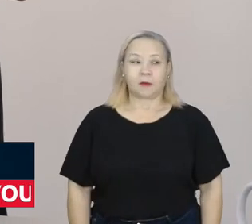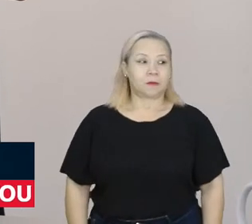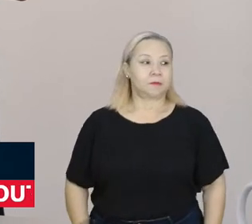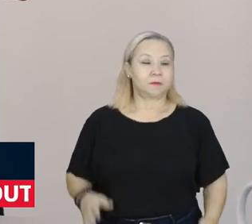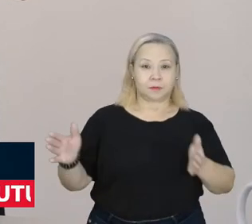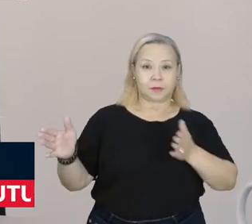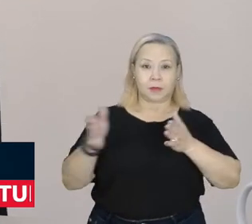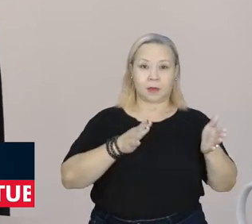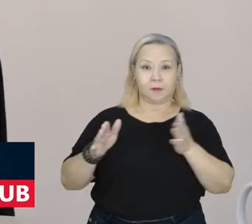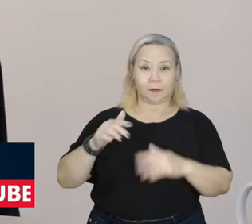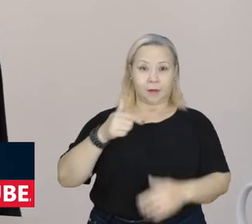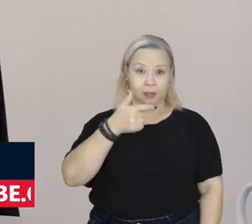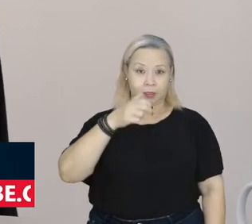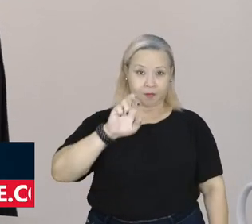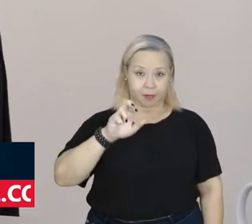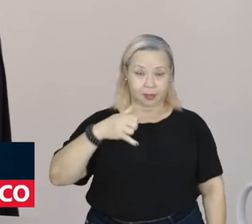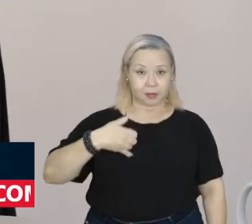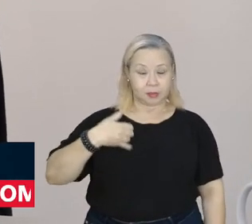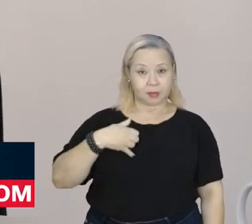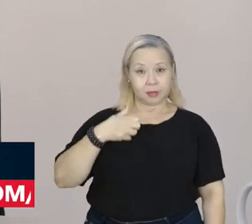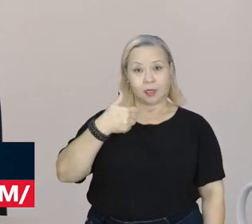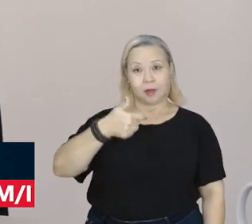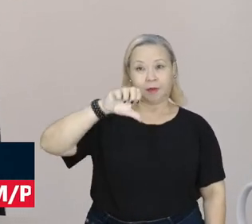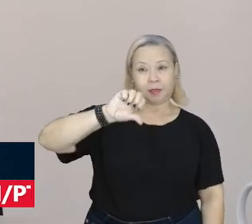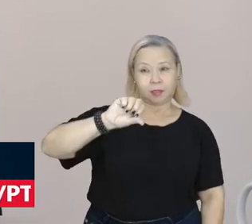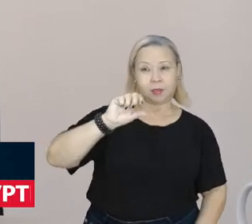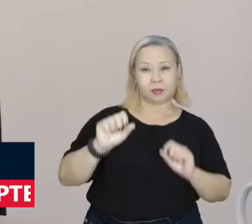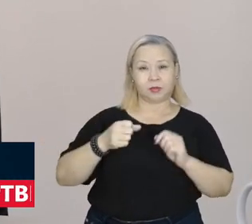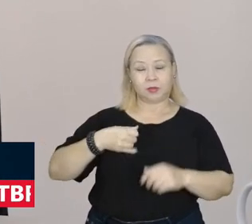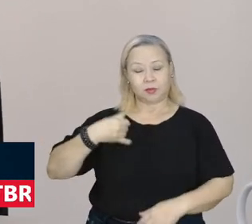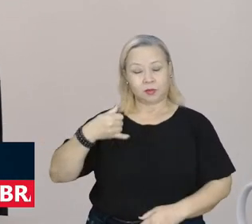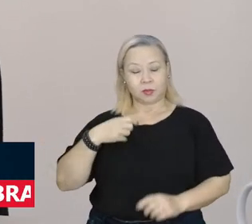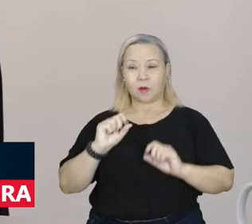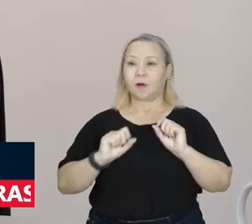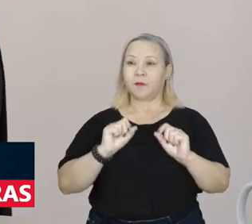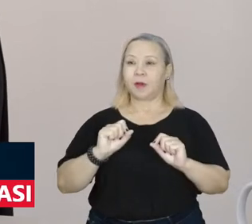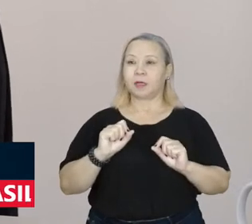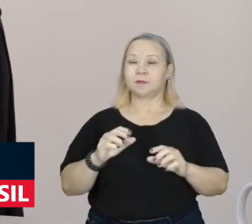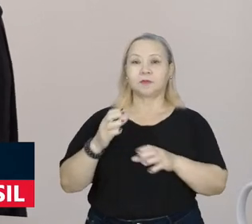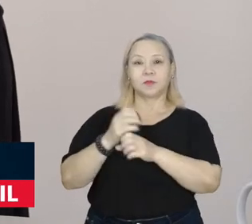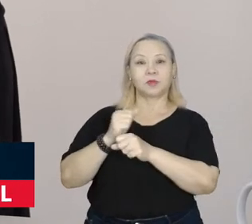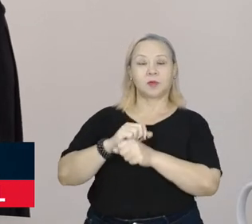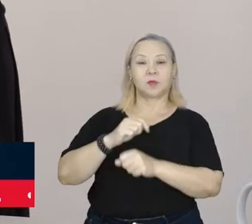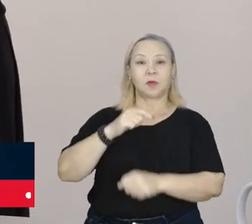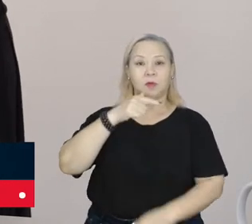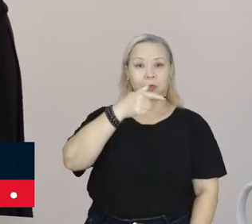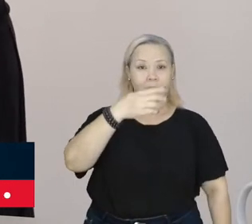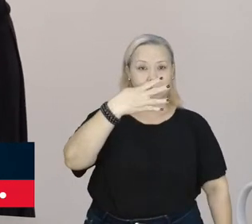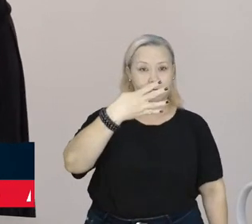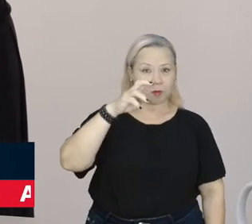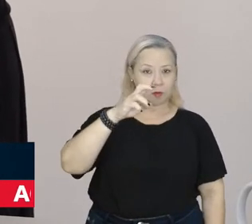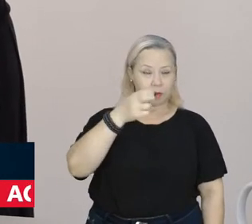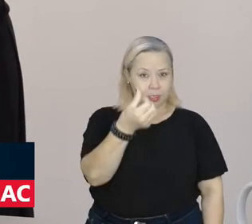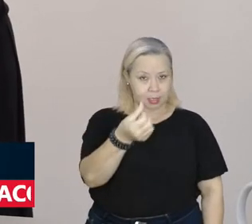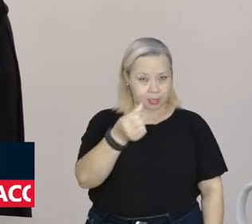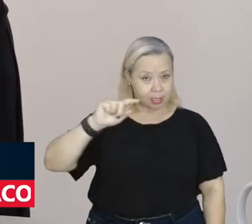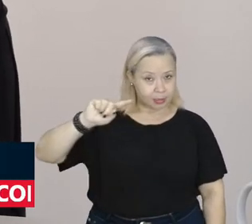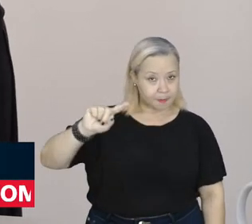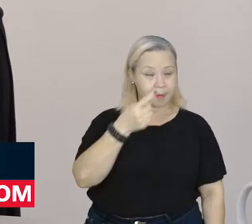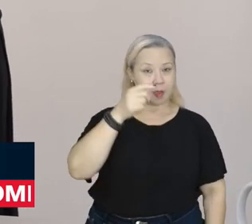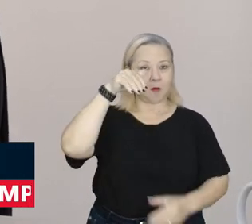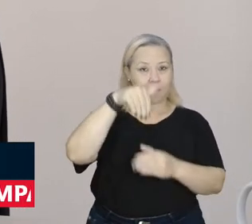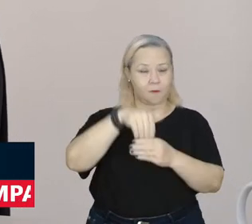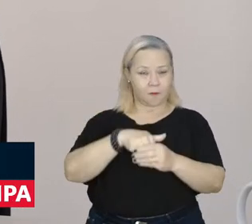a 29 anos que está englobada entre os 18 e os 29 anos, somou aí 746 mil votos.